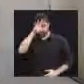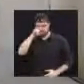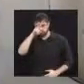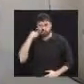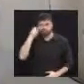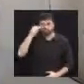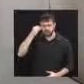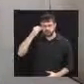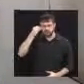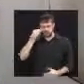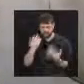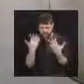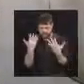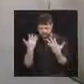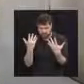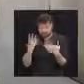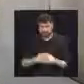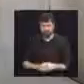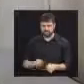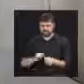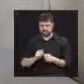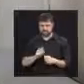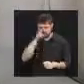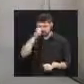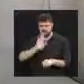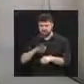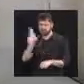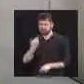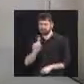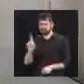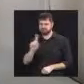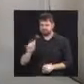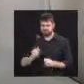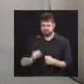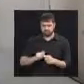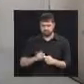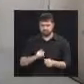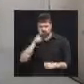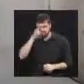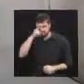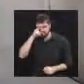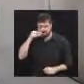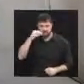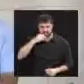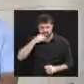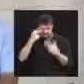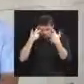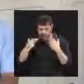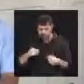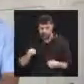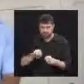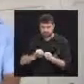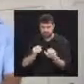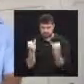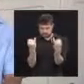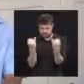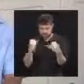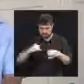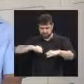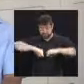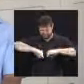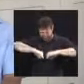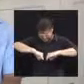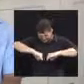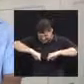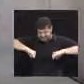estou fazendo manualmente. Aí vão falar, não, ele aumentou a força. Não aumentei, muito pelo contrário, até diminuo. Quer ver? Eu vou fazer com o dedinho. Ó.